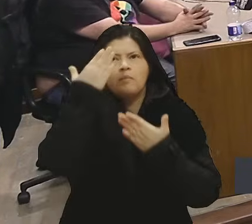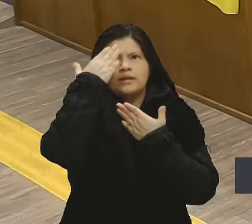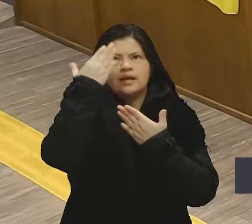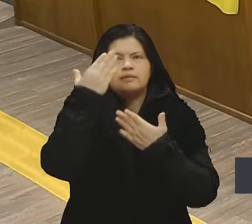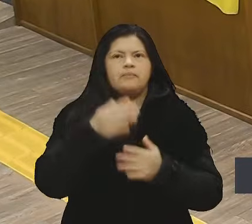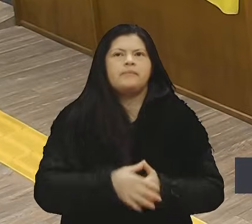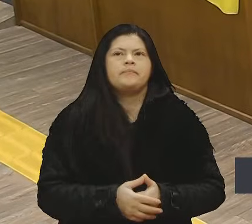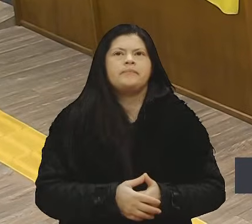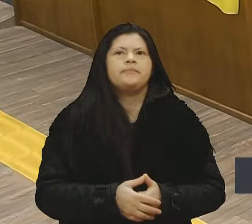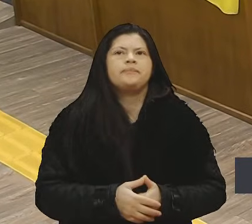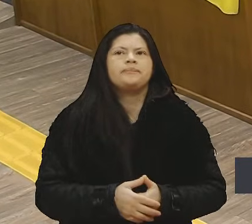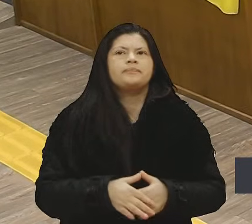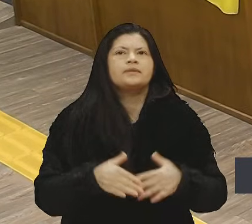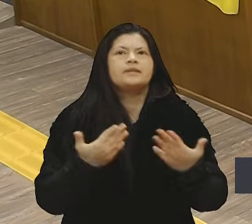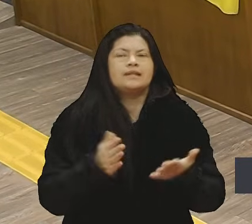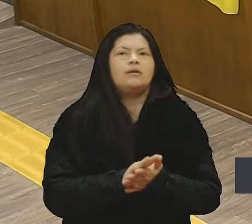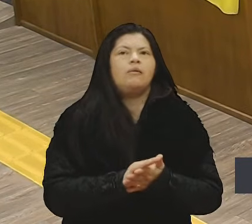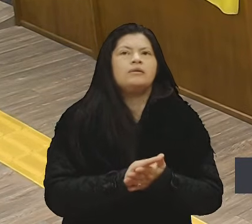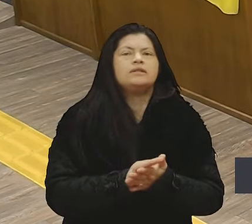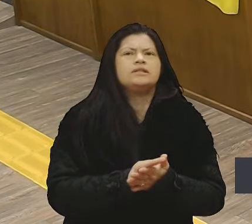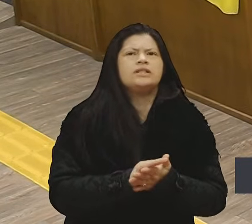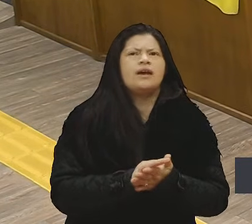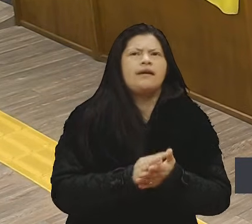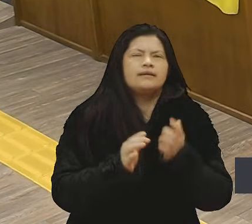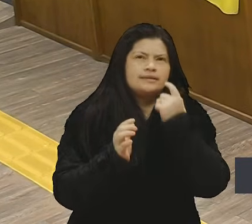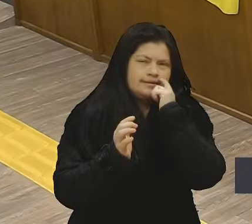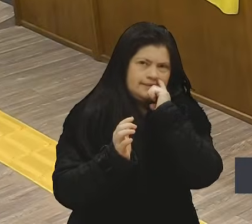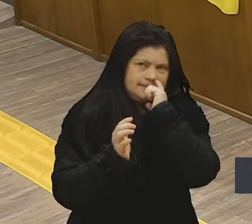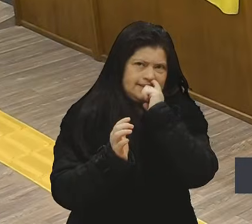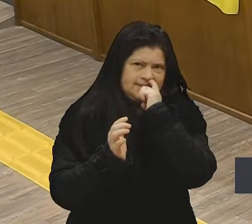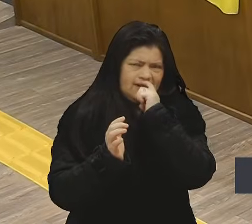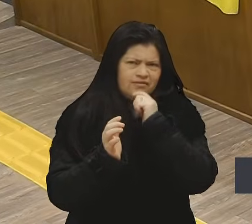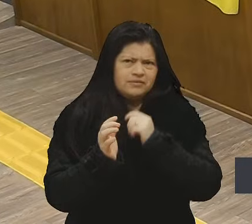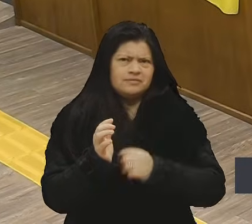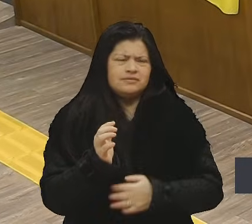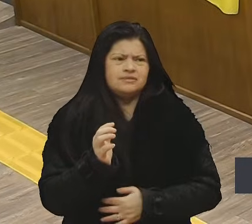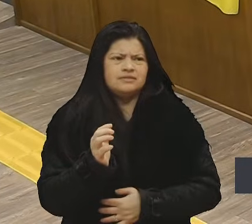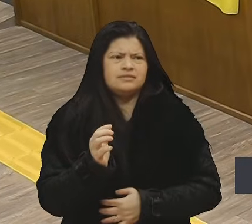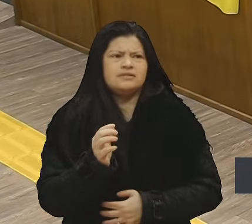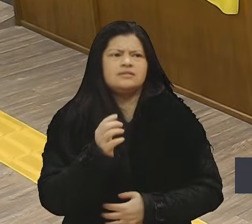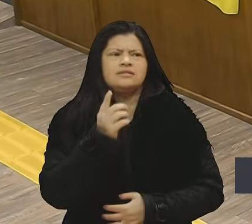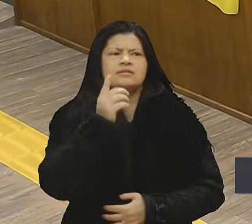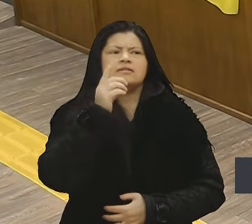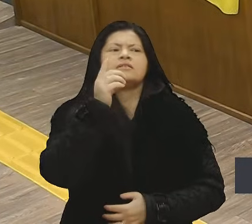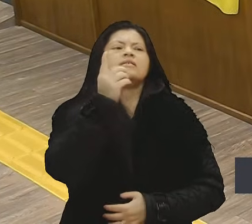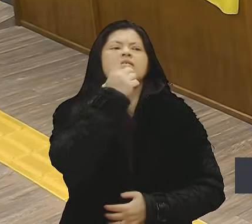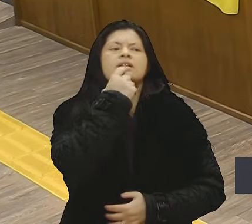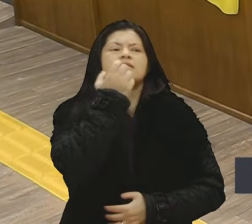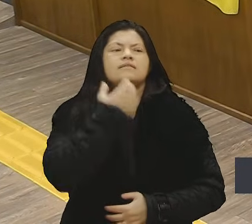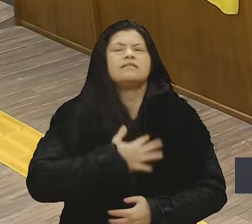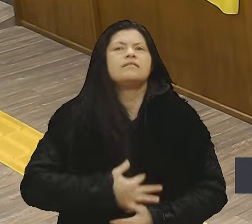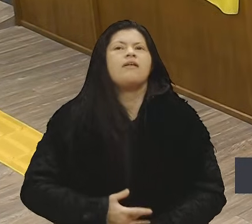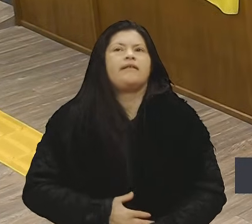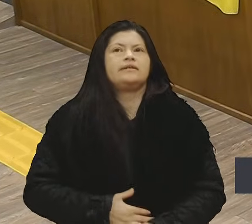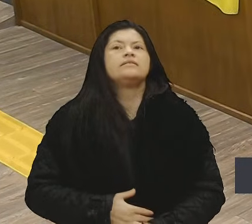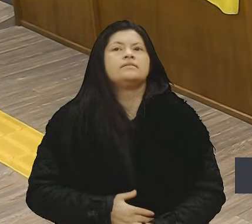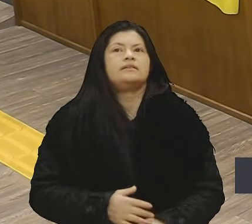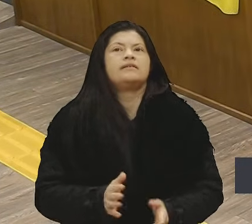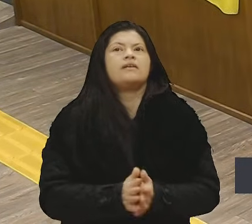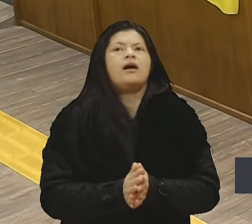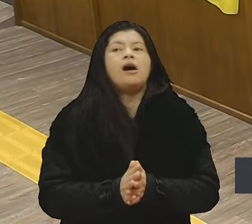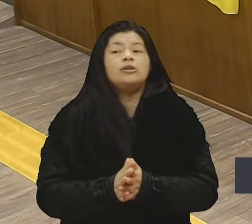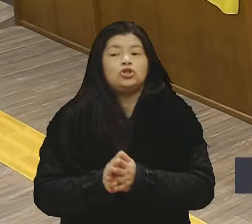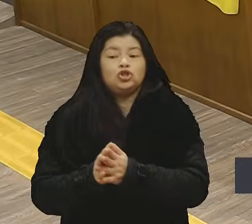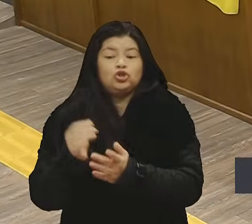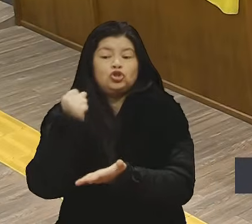Munari, que vem do Cristóvão de Mendonça, lembrando que a reforma dessa, que é uma das maiores escolas em número de